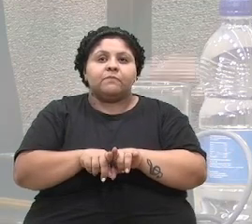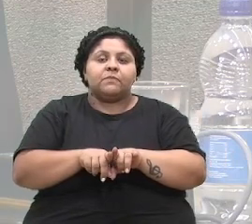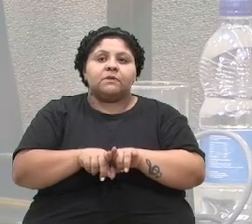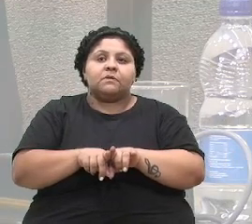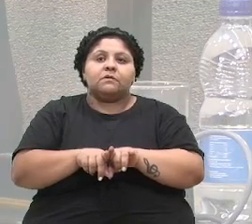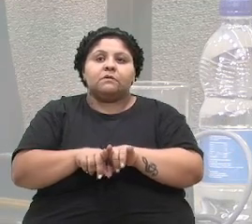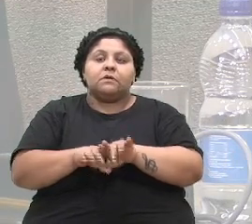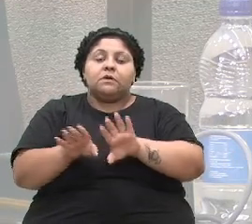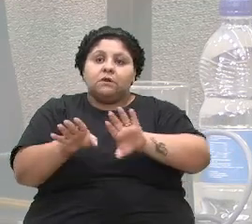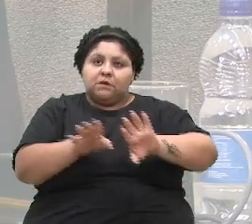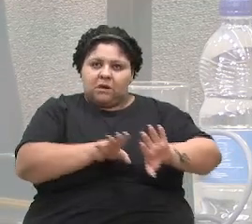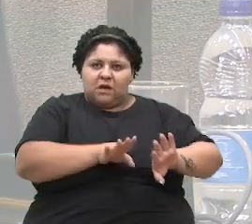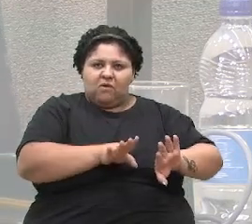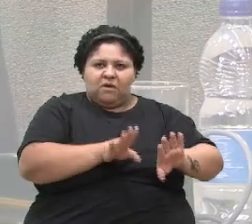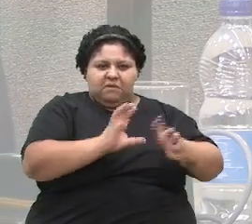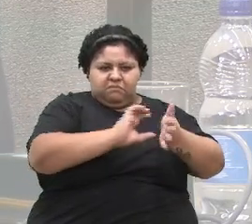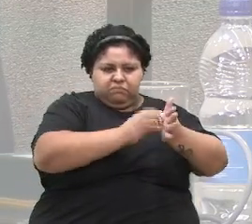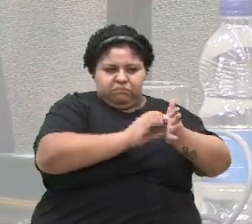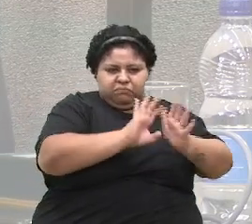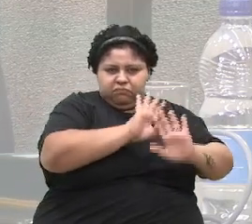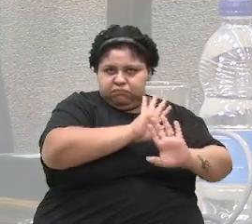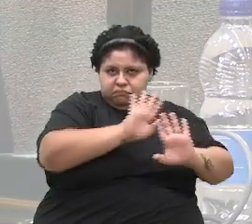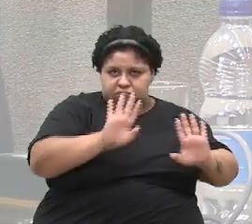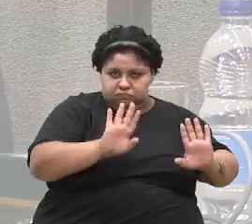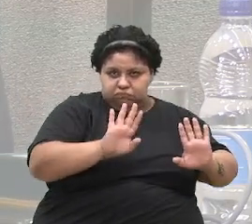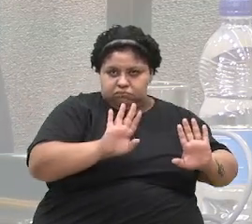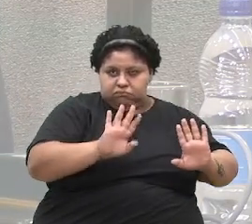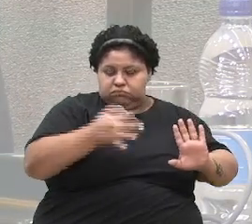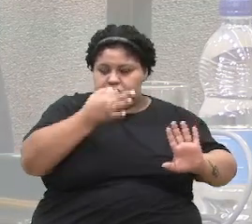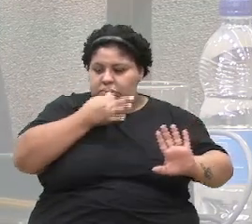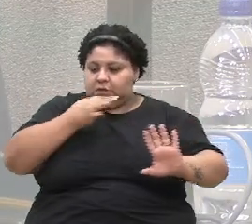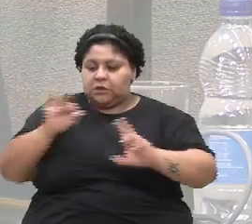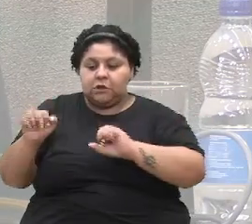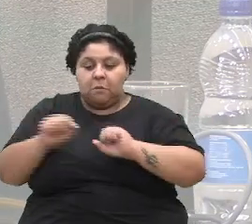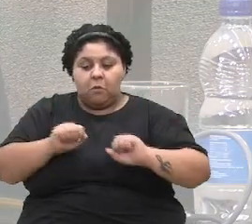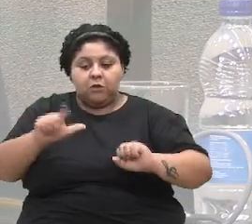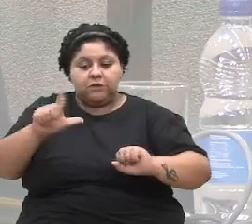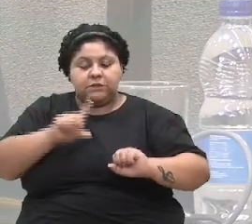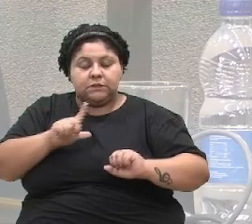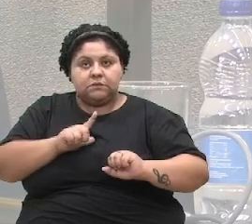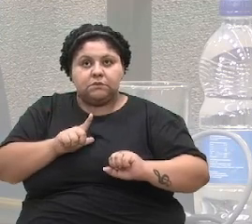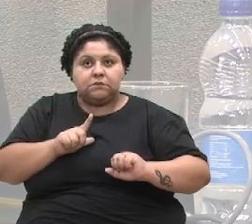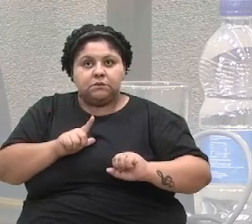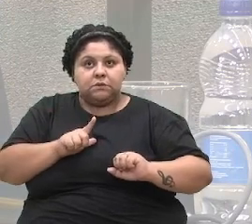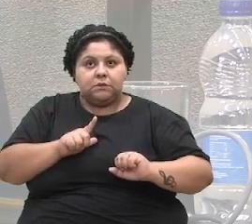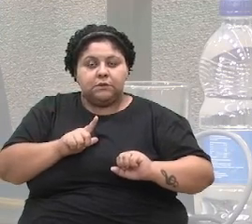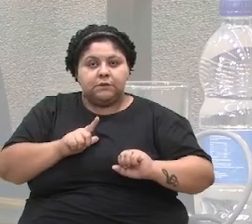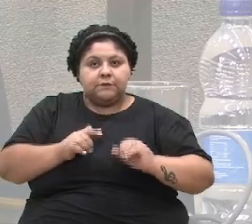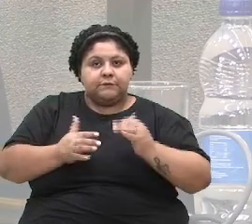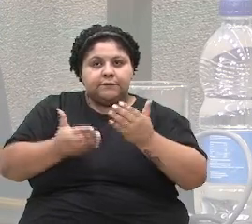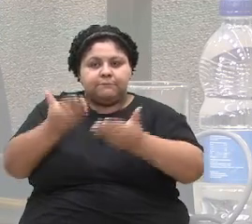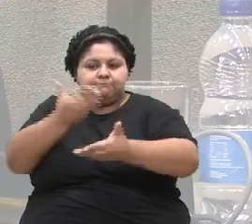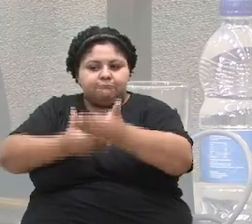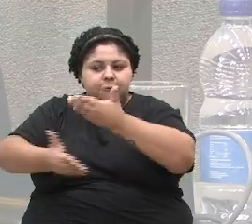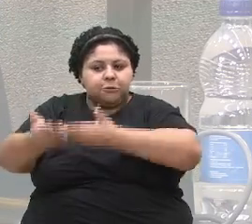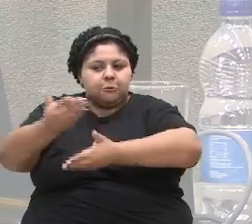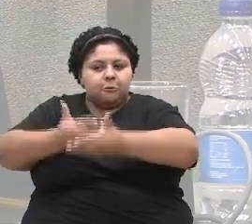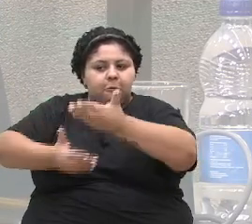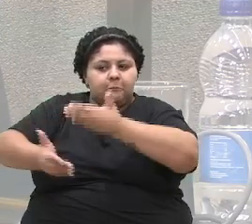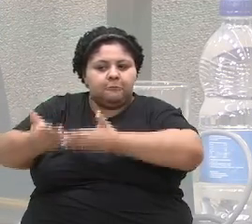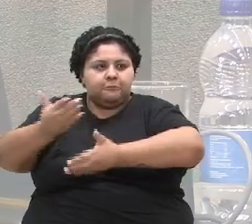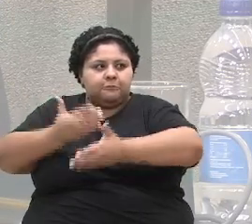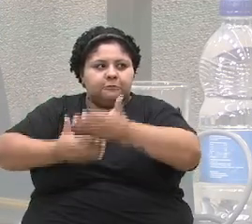pouquinho a questão partidária para que Caxias vereador. Do Sul possa ter essa dinâmica da, se